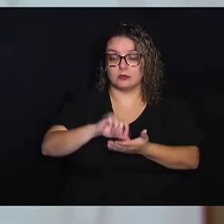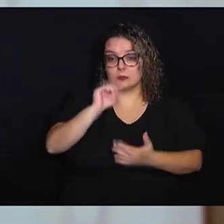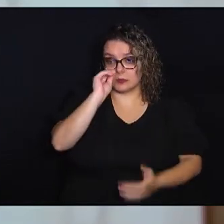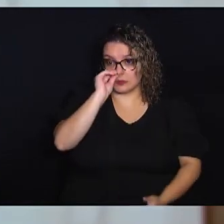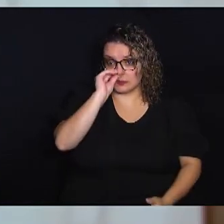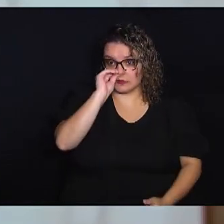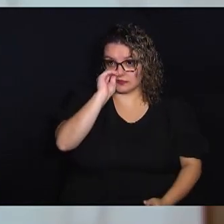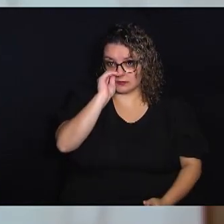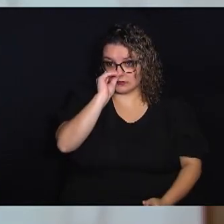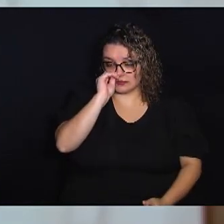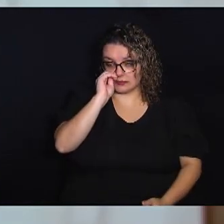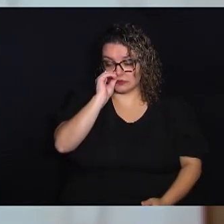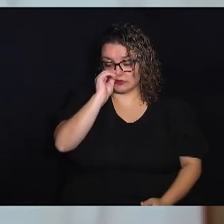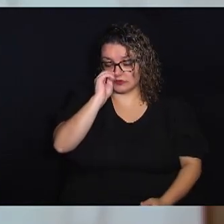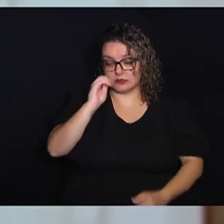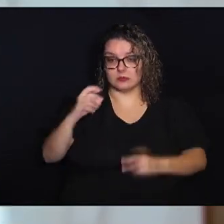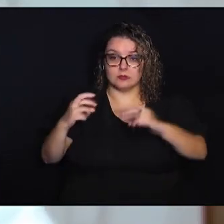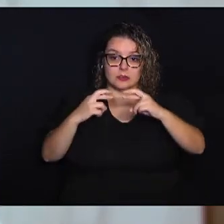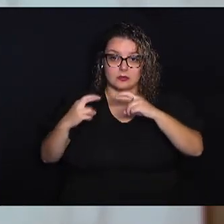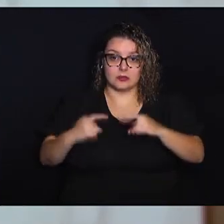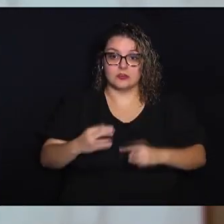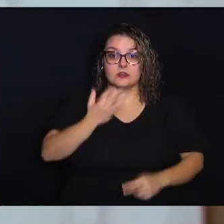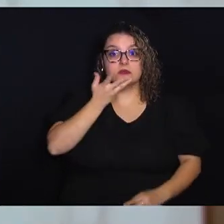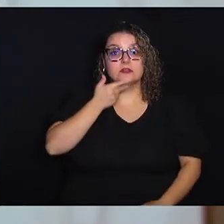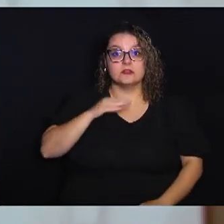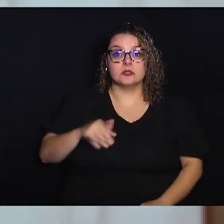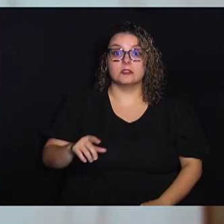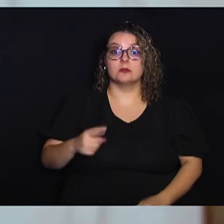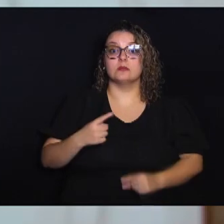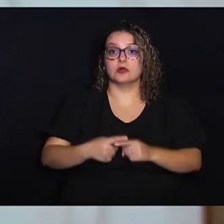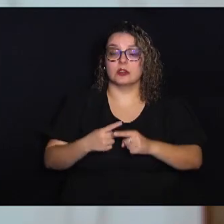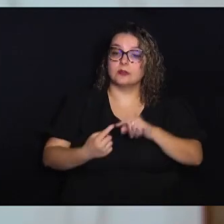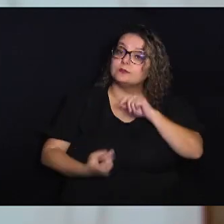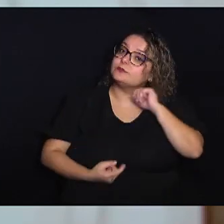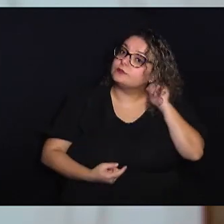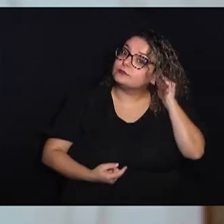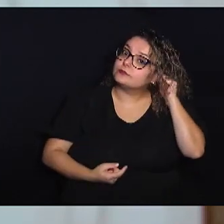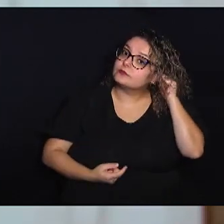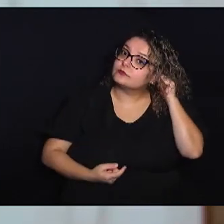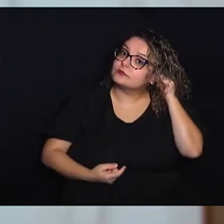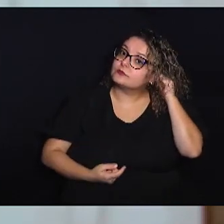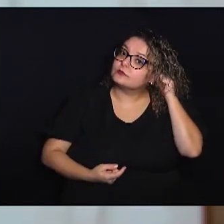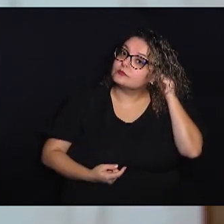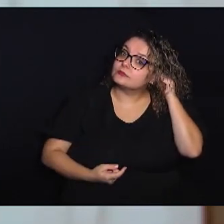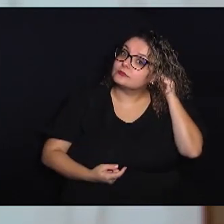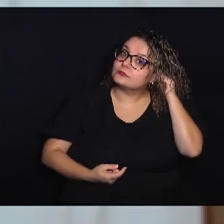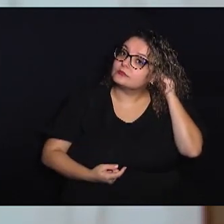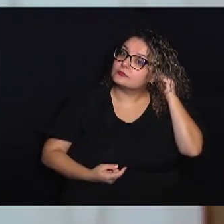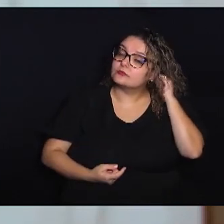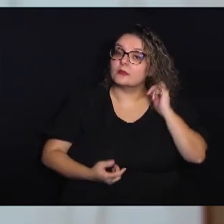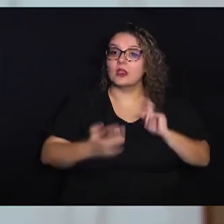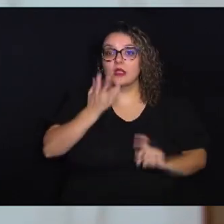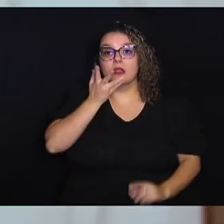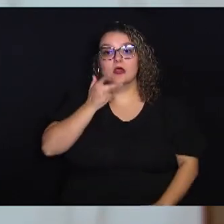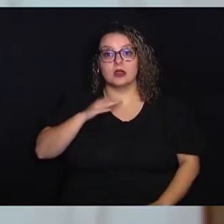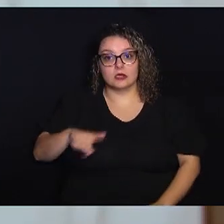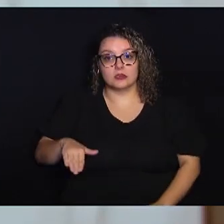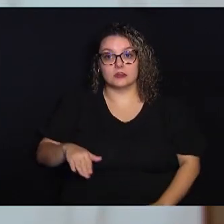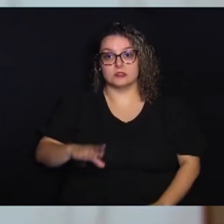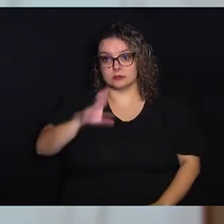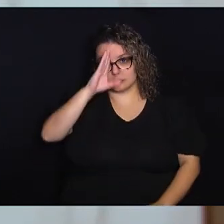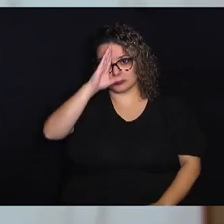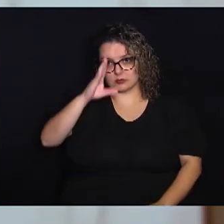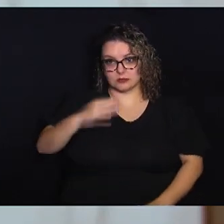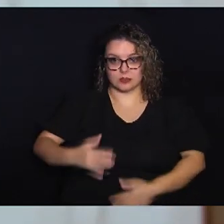no médico, pedir para ele checar se a criança teve. Por quê? Porque a criança, e principalmente o bebê, ele tem o